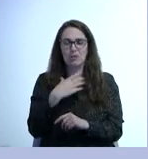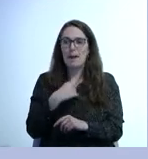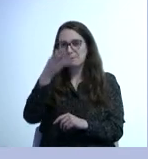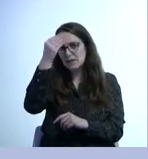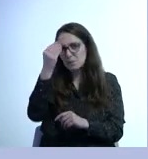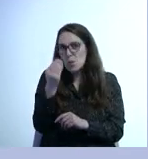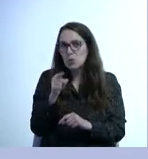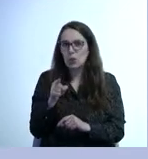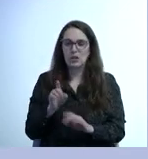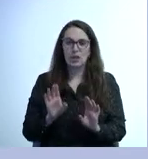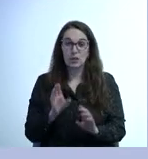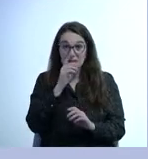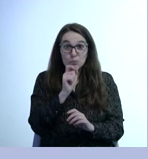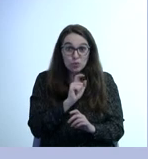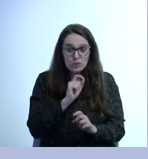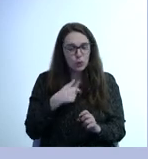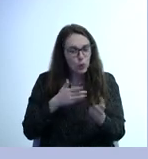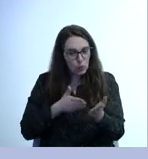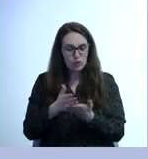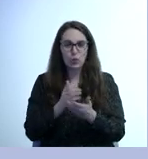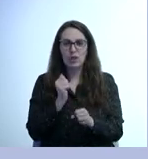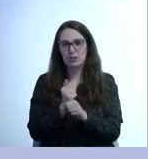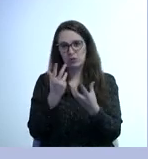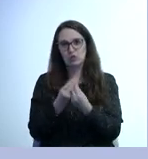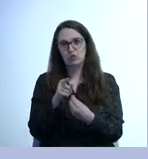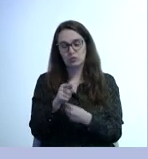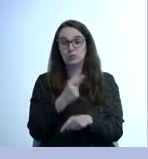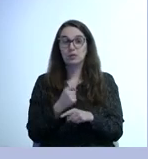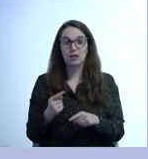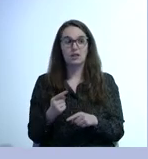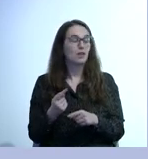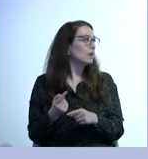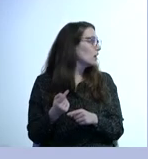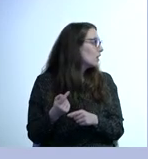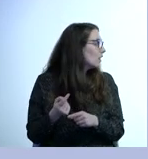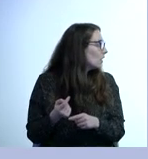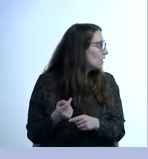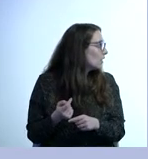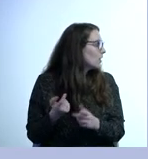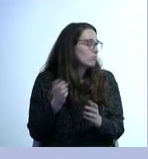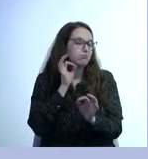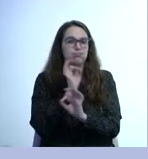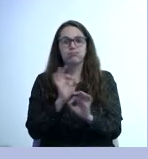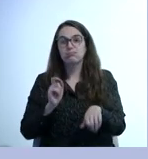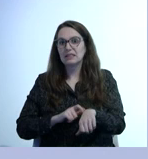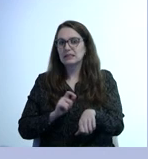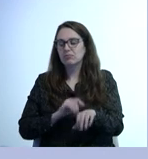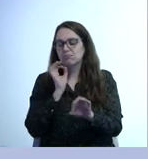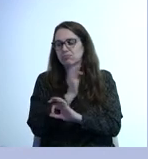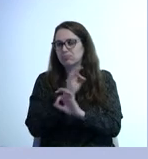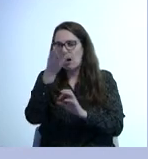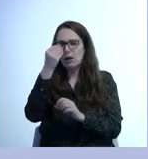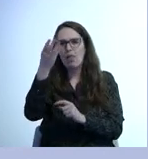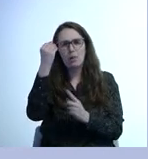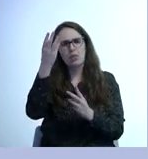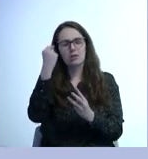teria sempre continuado a trabalhar contigo, porque não foi maravilhoso esse período de aprendizagem